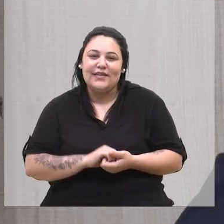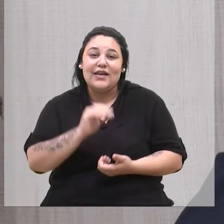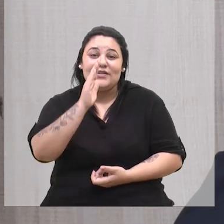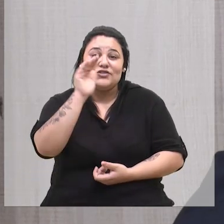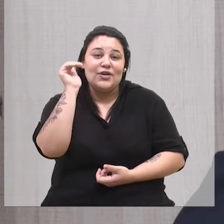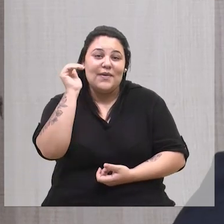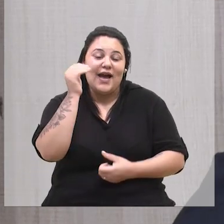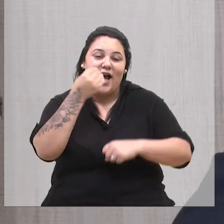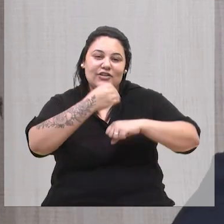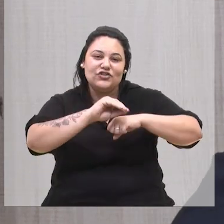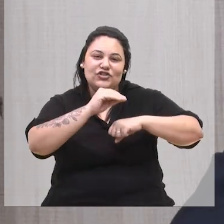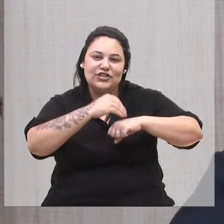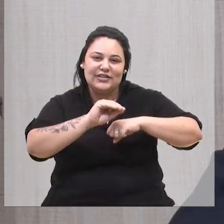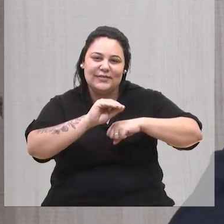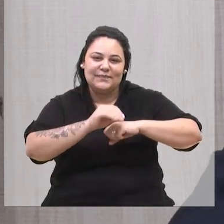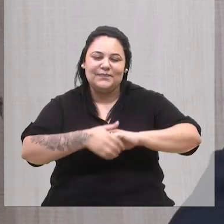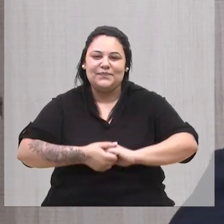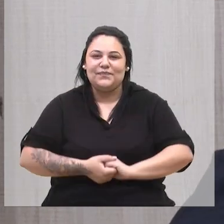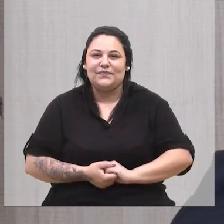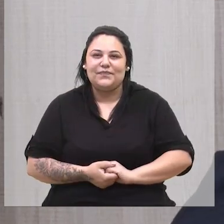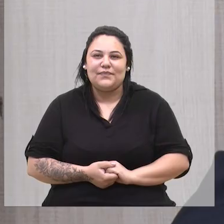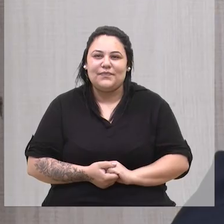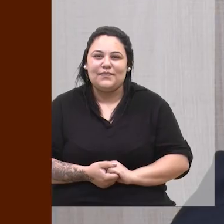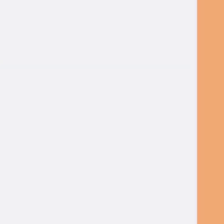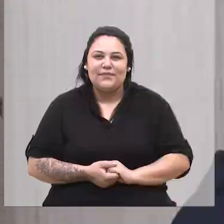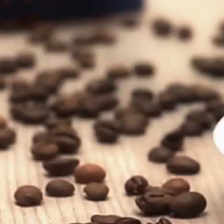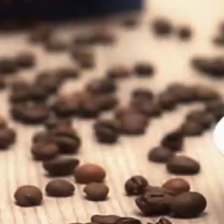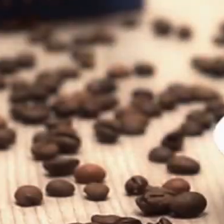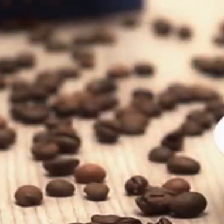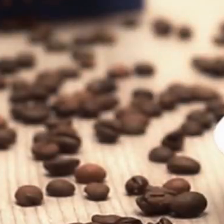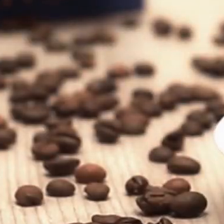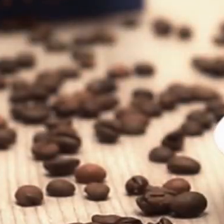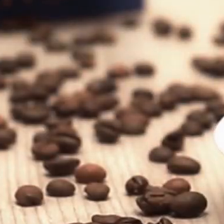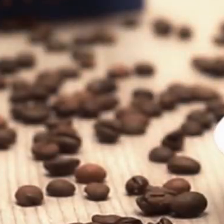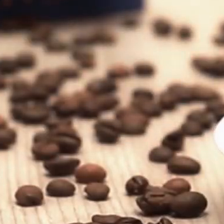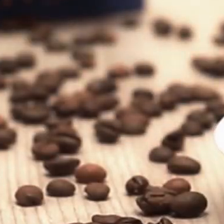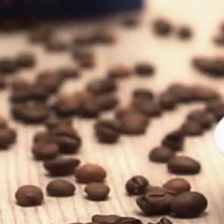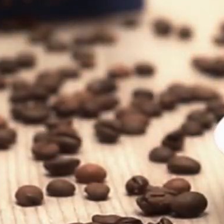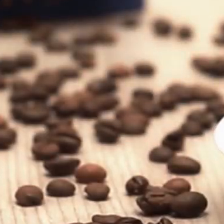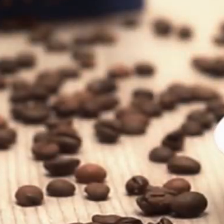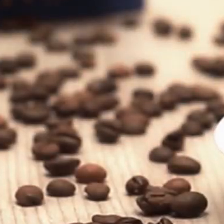Letras, chamar as dicas do autor. Roda a vinheta aí.